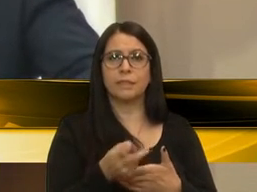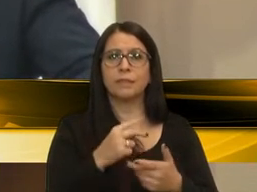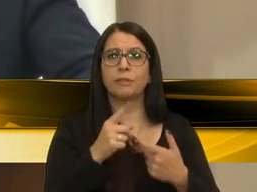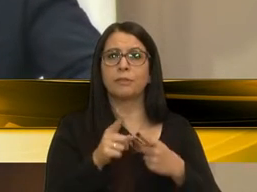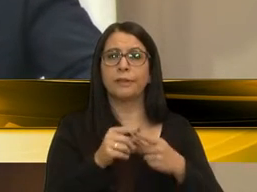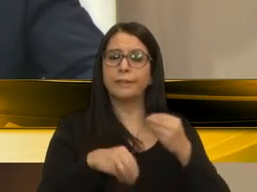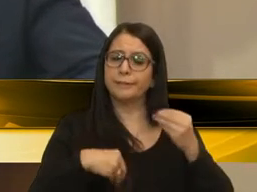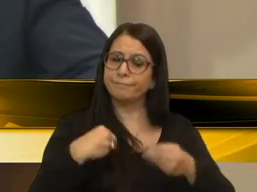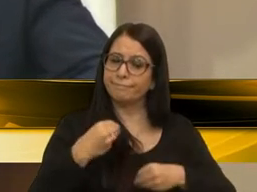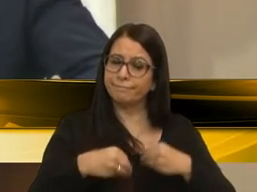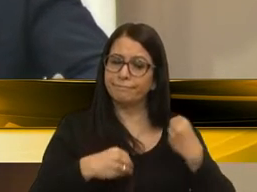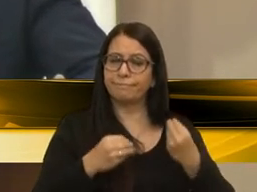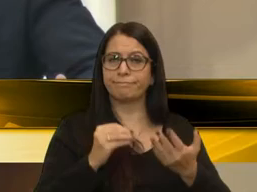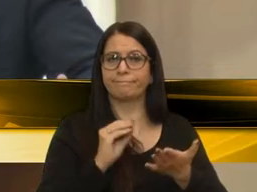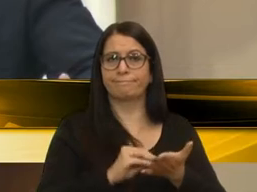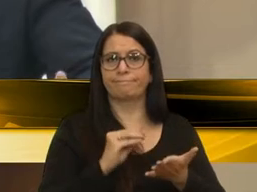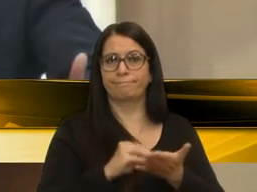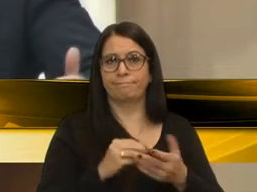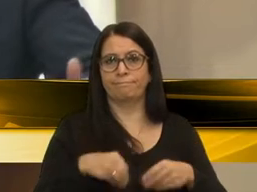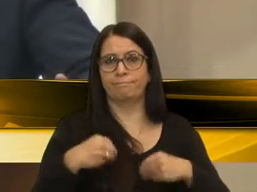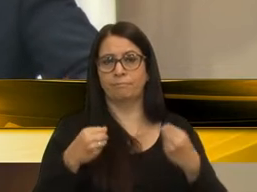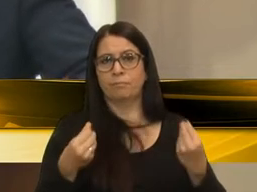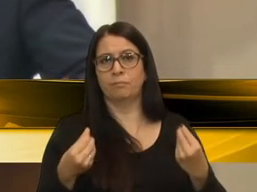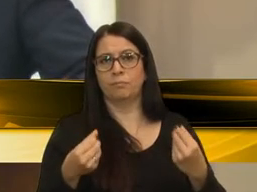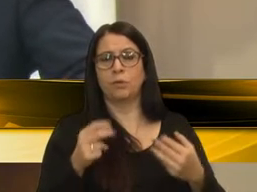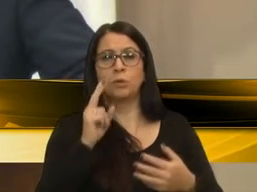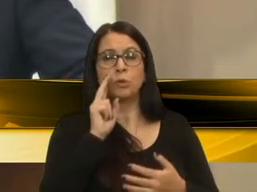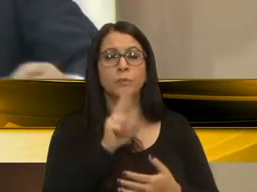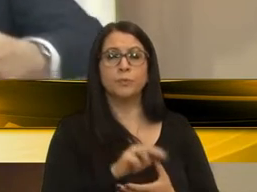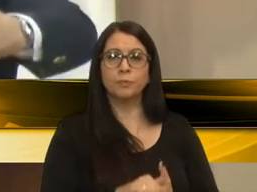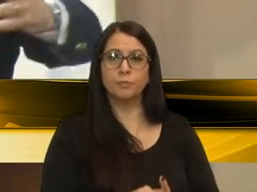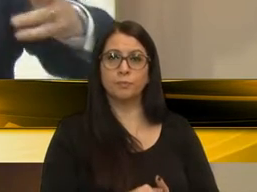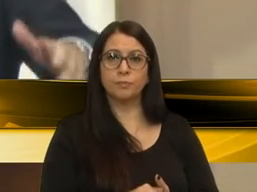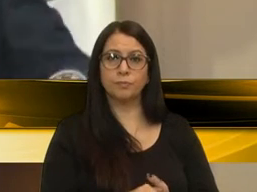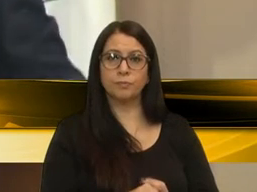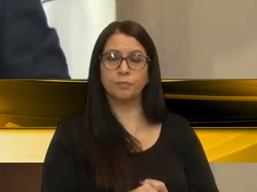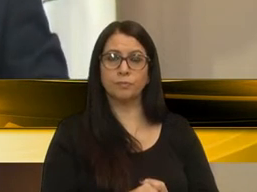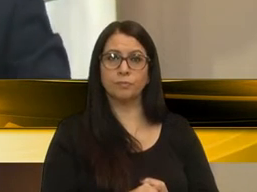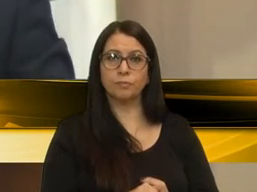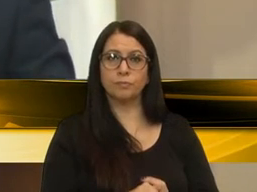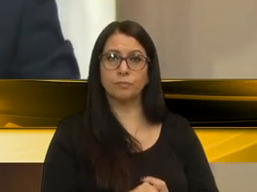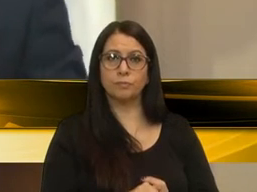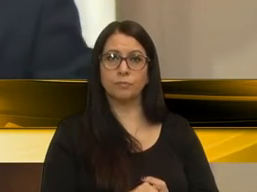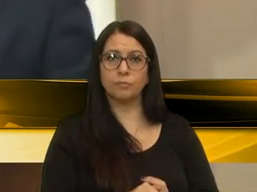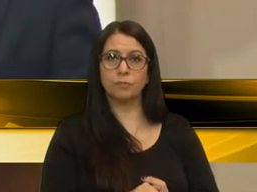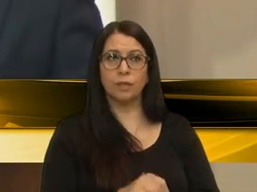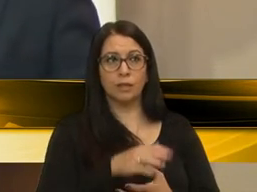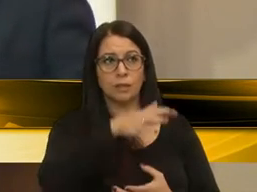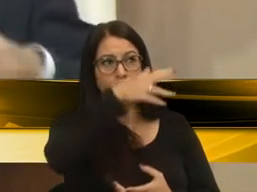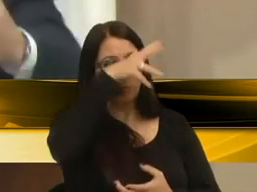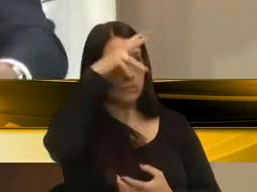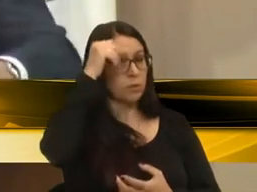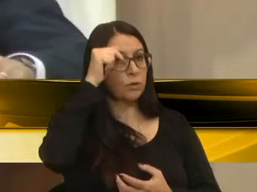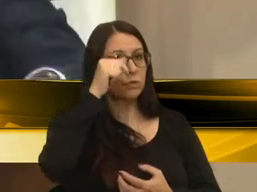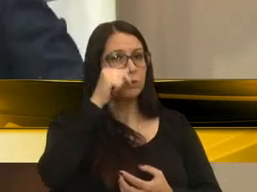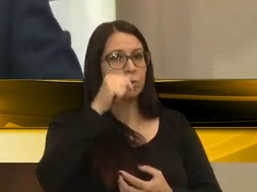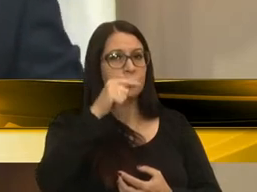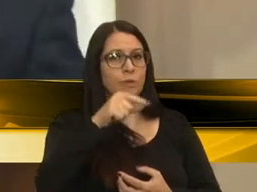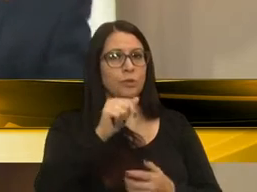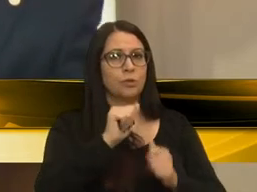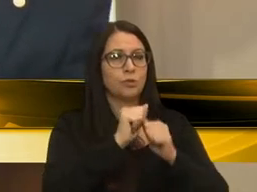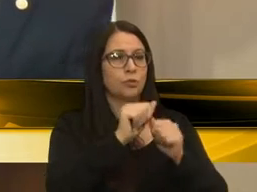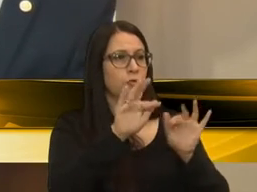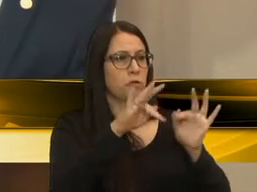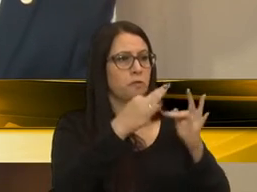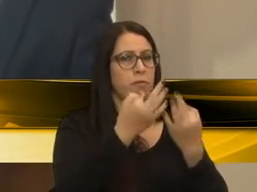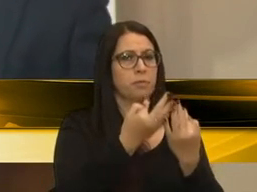da sensibilidade. Quando se vê o nosso executivo em marcha com a